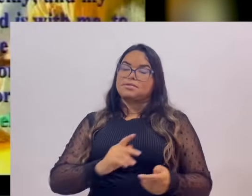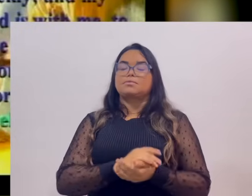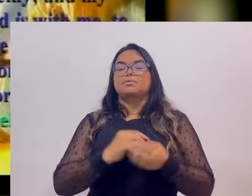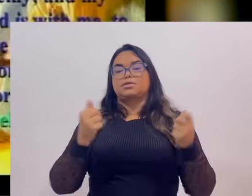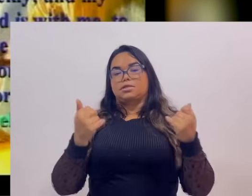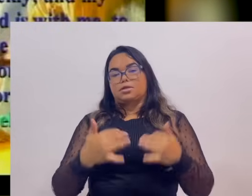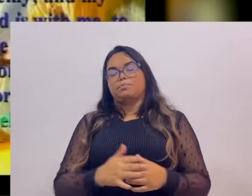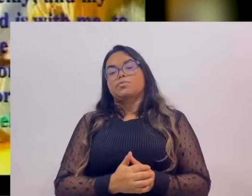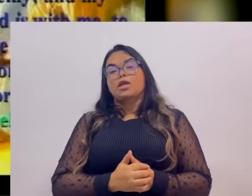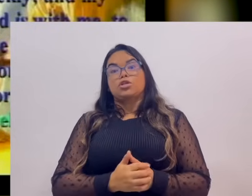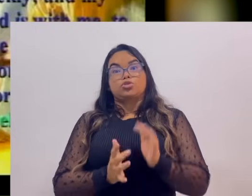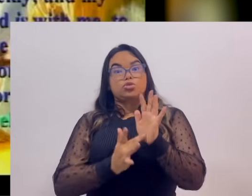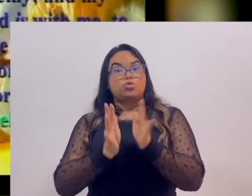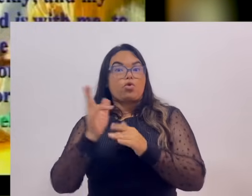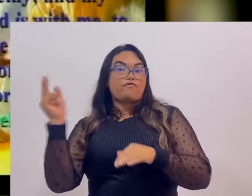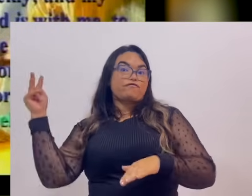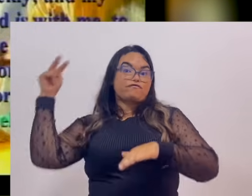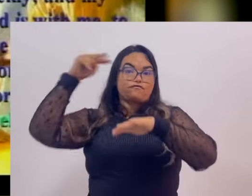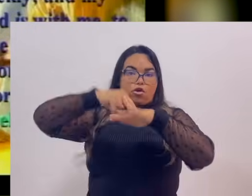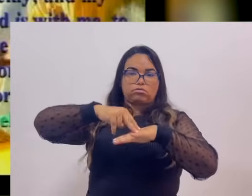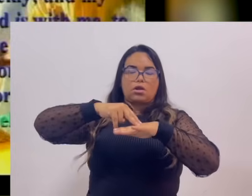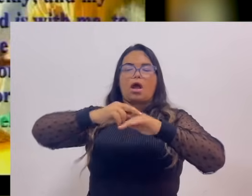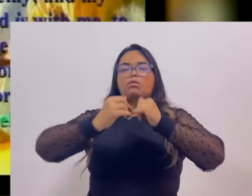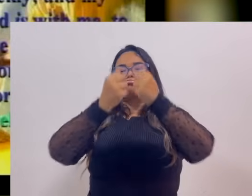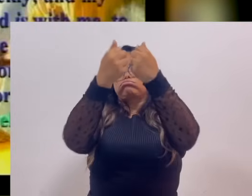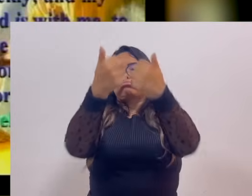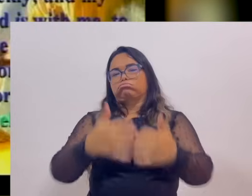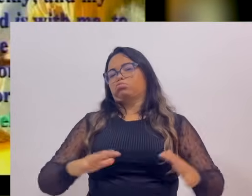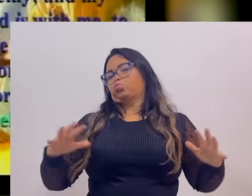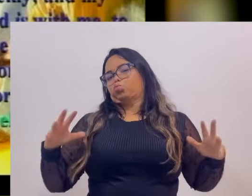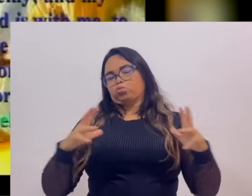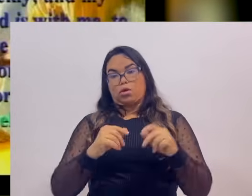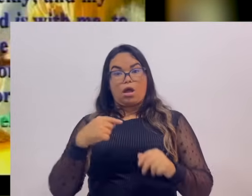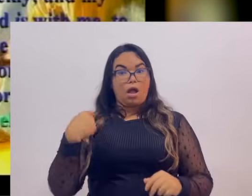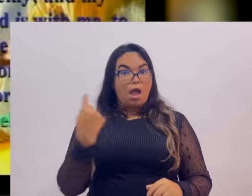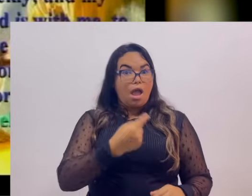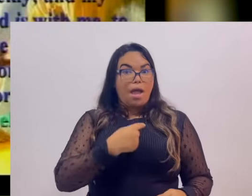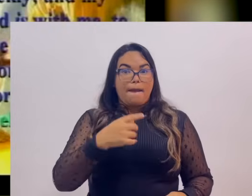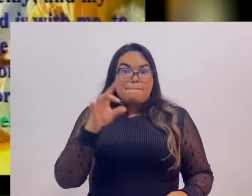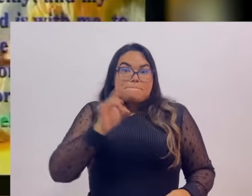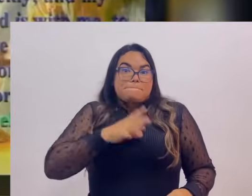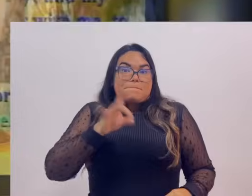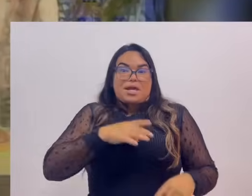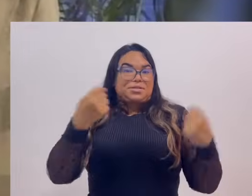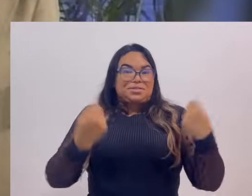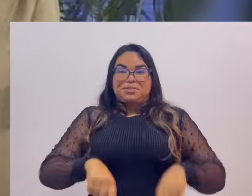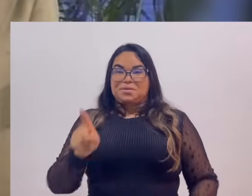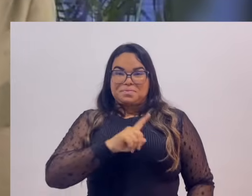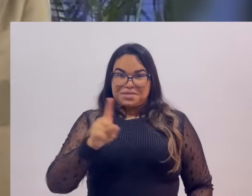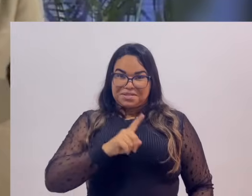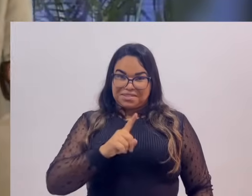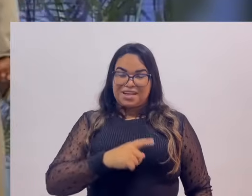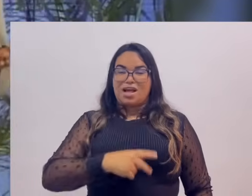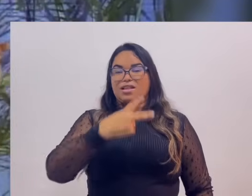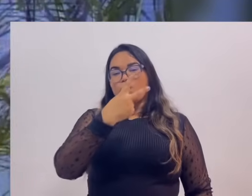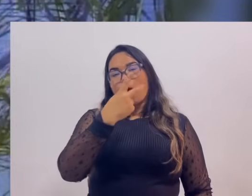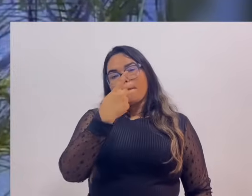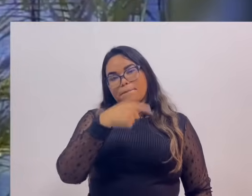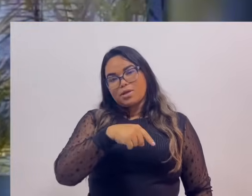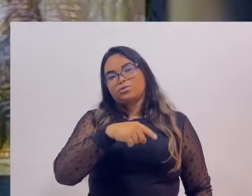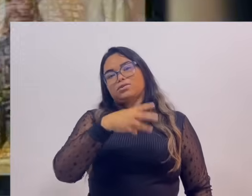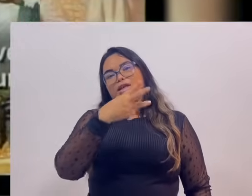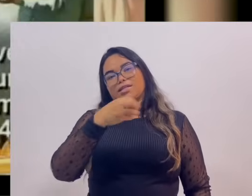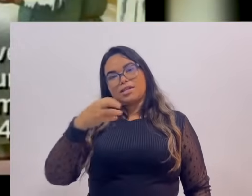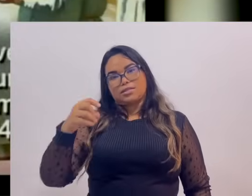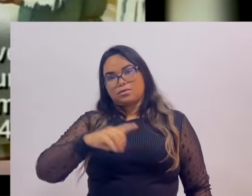Apocalipse 22 12 a vinda do senhor irá revelar estas coisas penso que não temos nada a temer